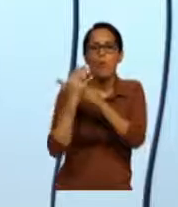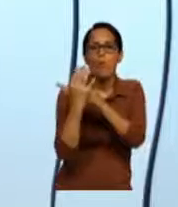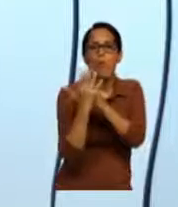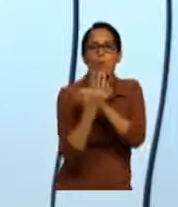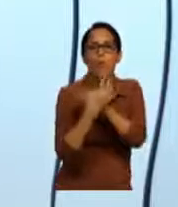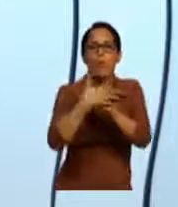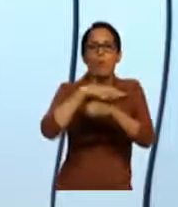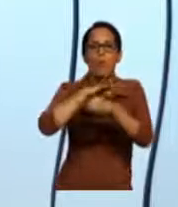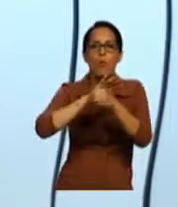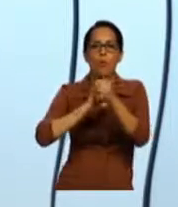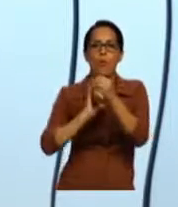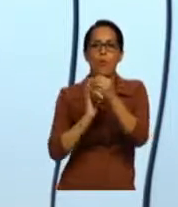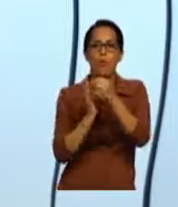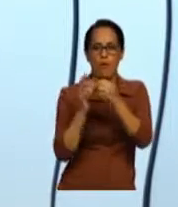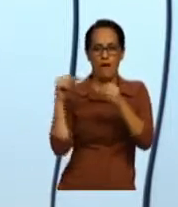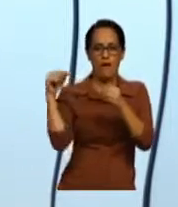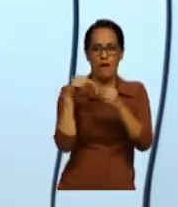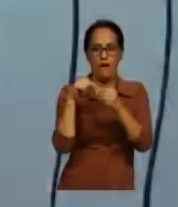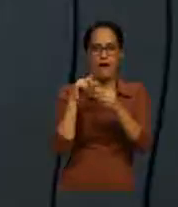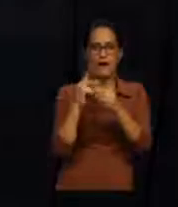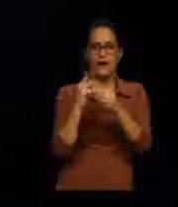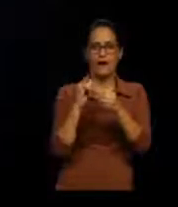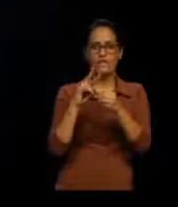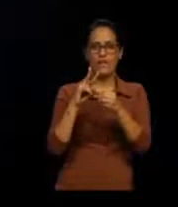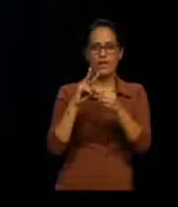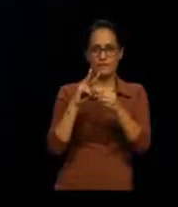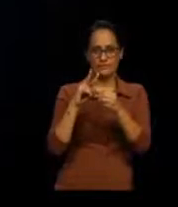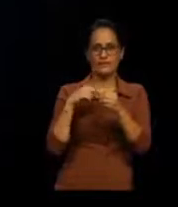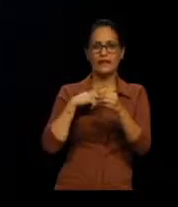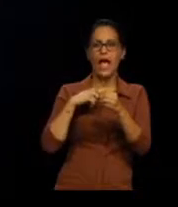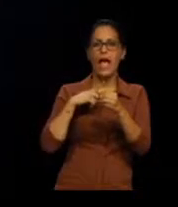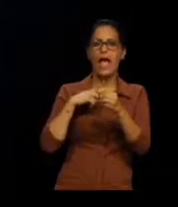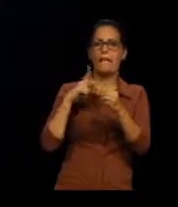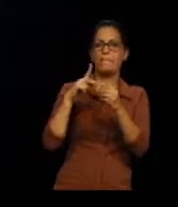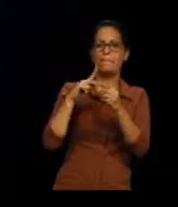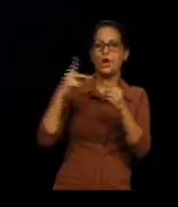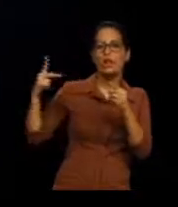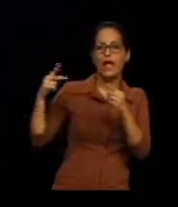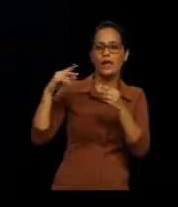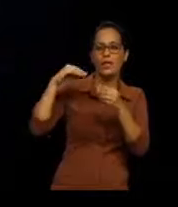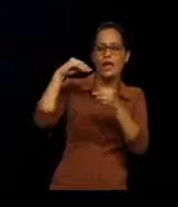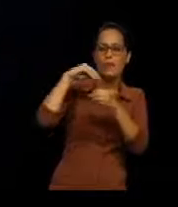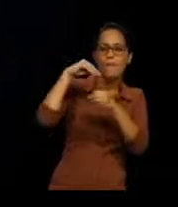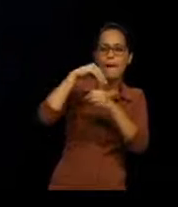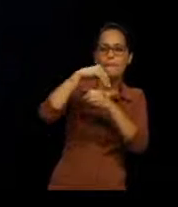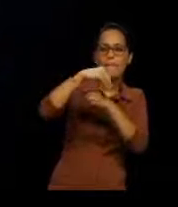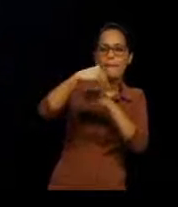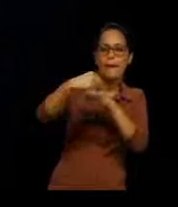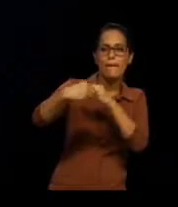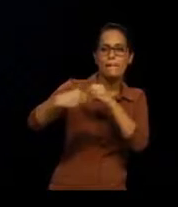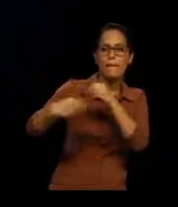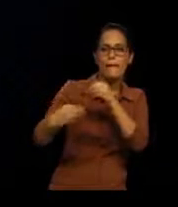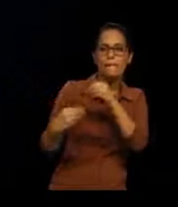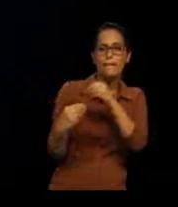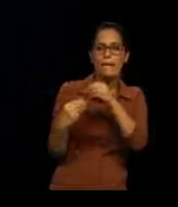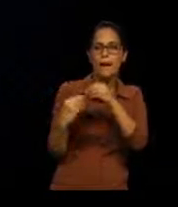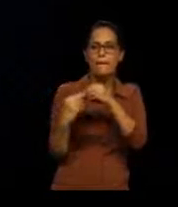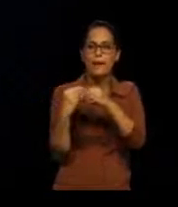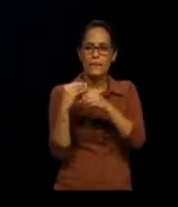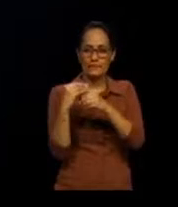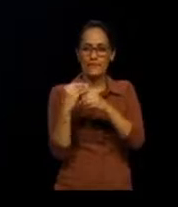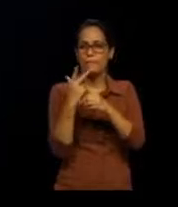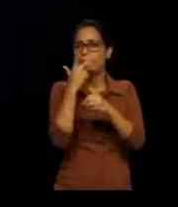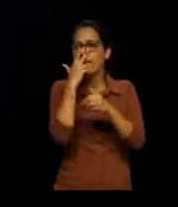camada externa ainda de glicoproteínas que vai ter uma constituição semelhante à da membrana plasmática das